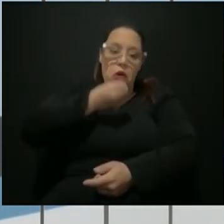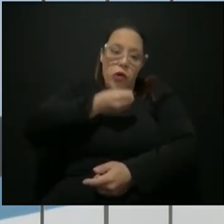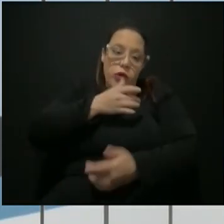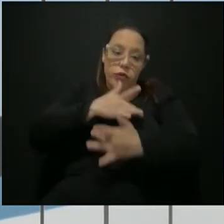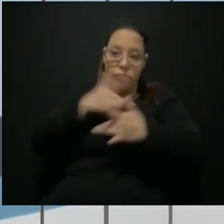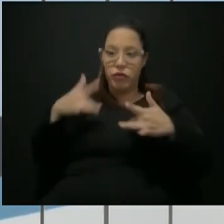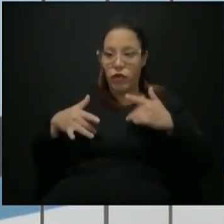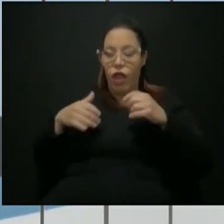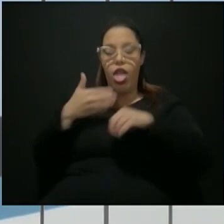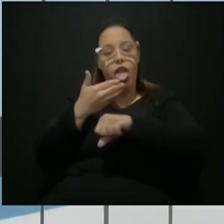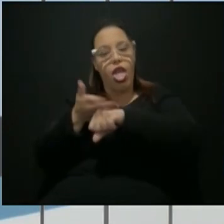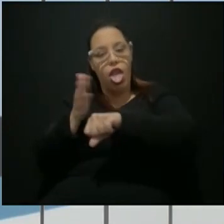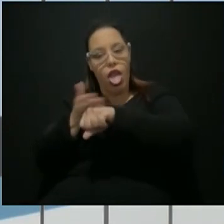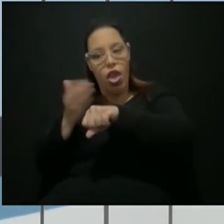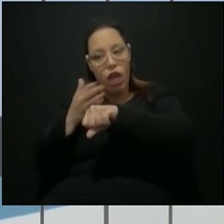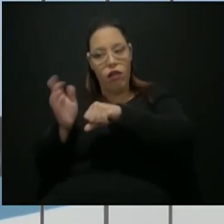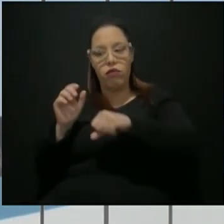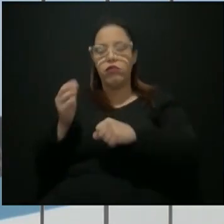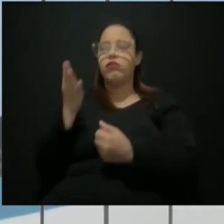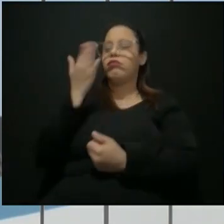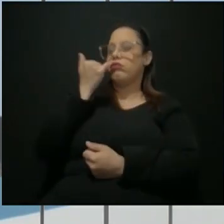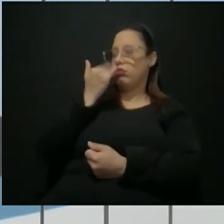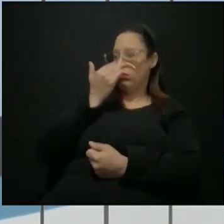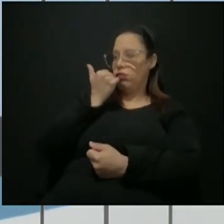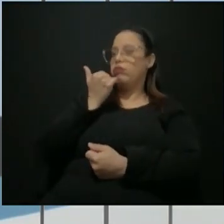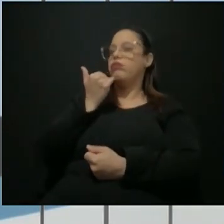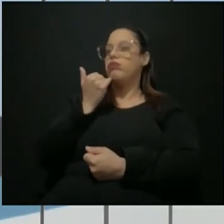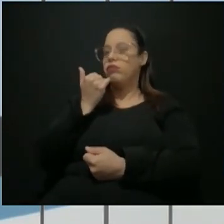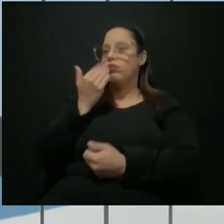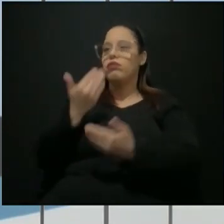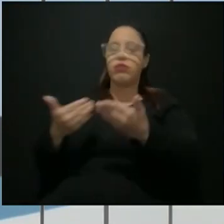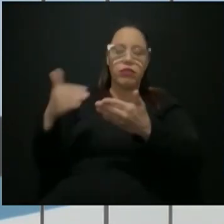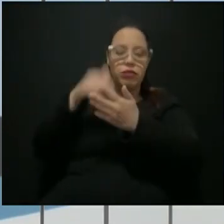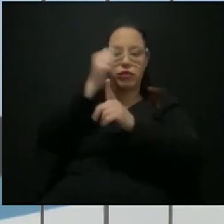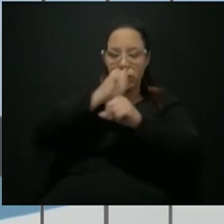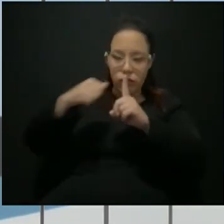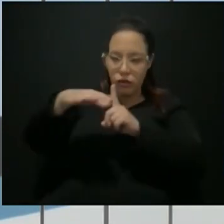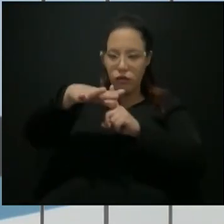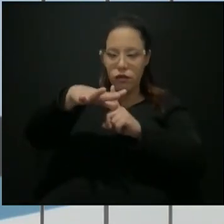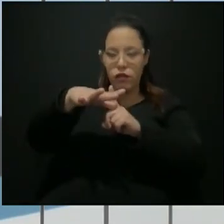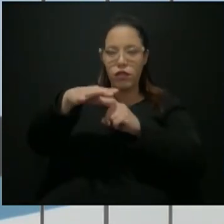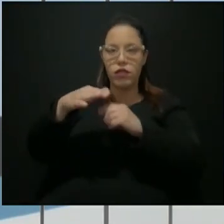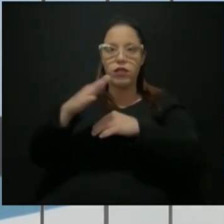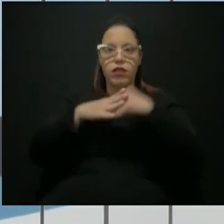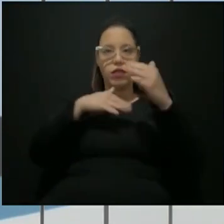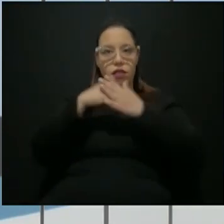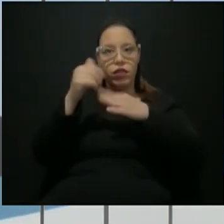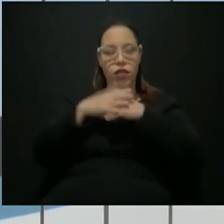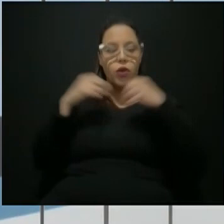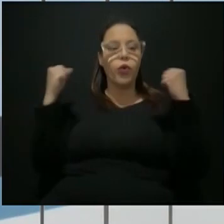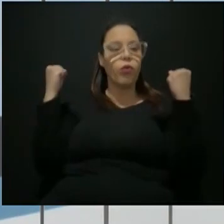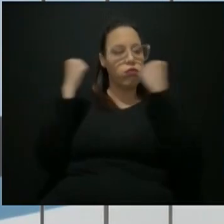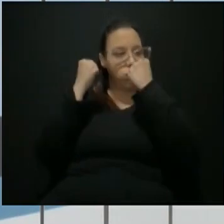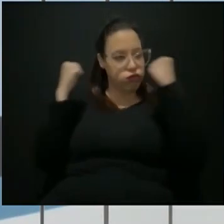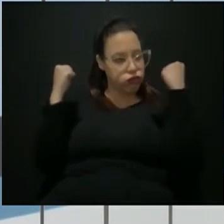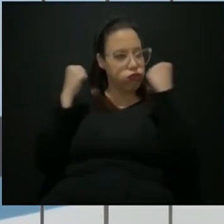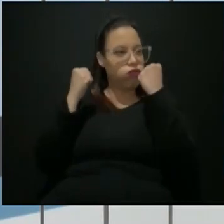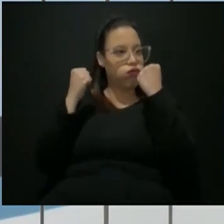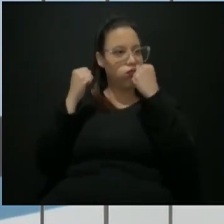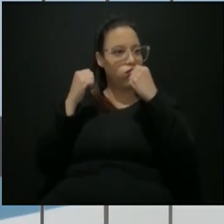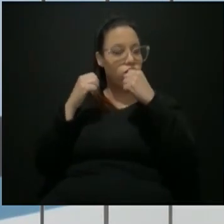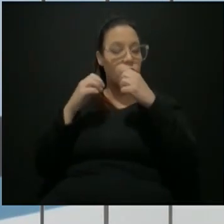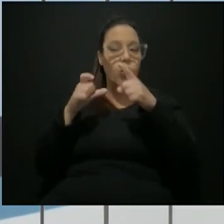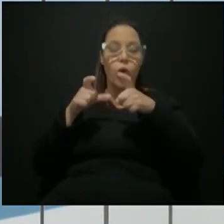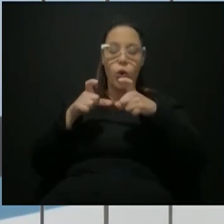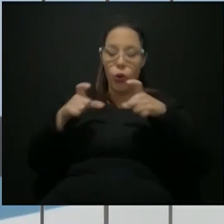práticas, né, de alimentação, de inserção social, as práticas de atividade laboral, então quanto mais infraestrutura a gente